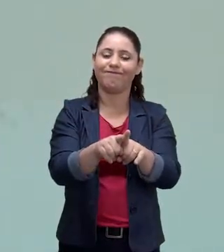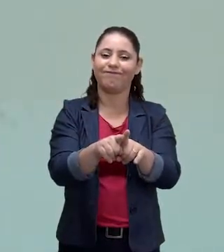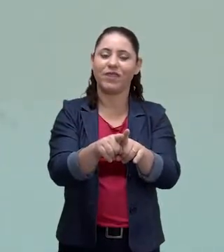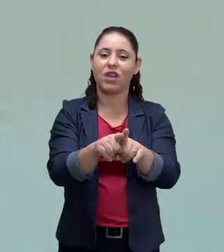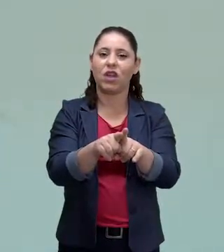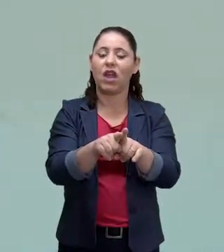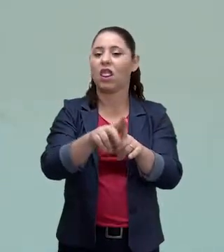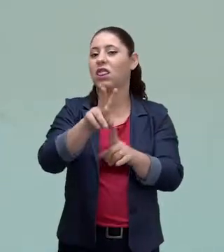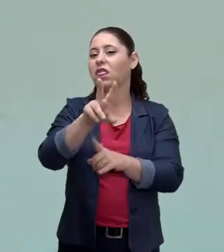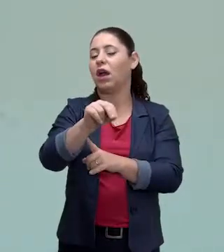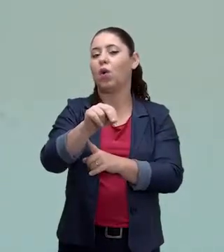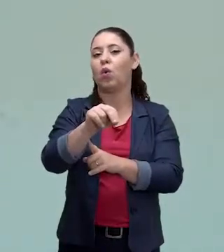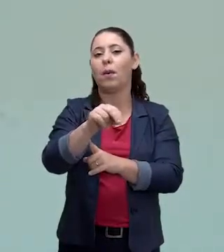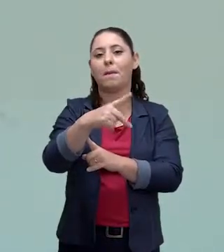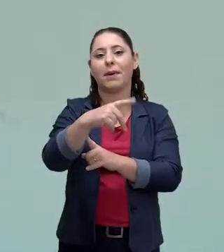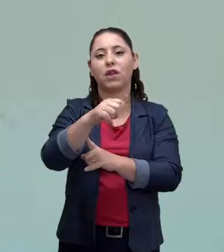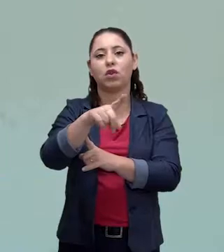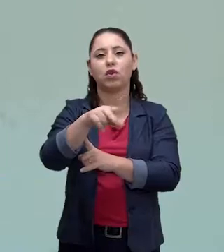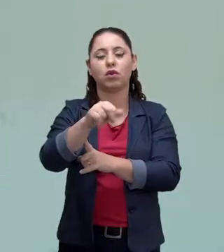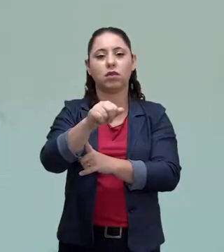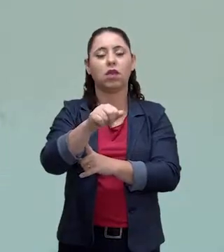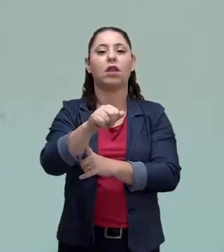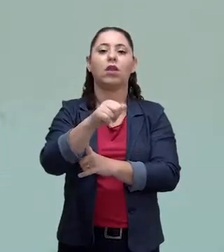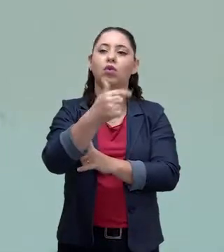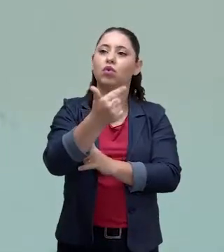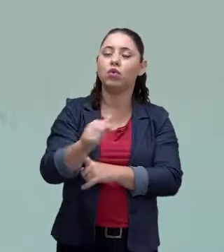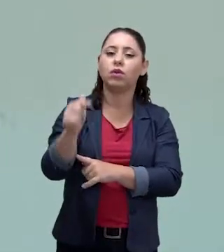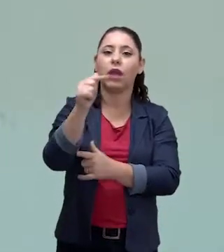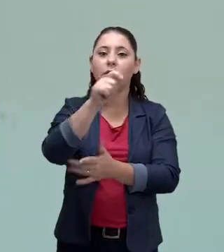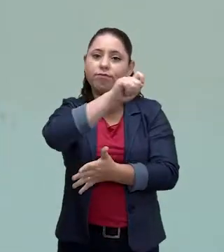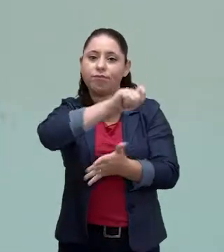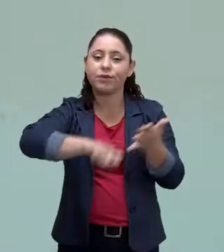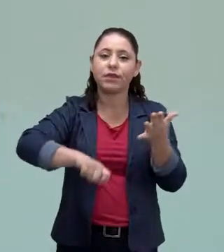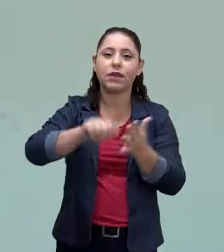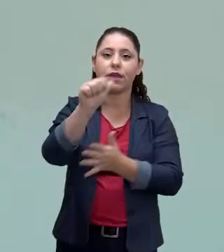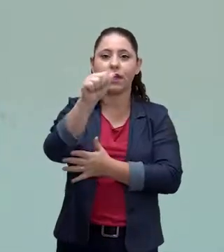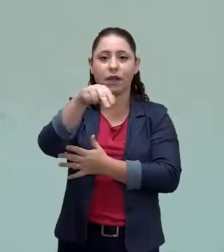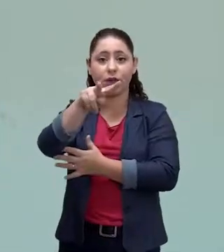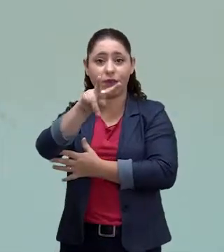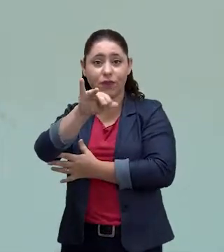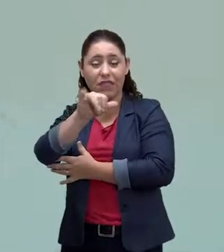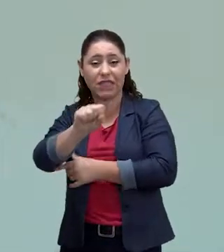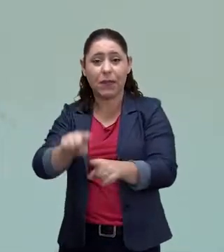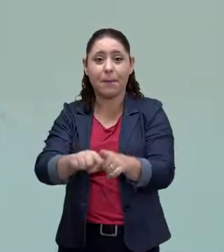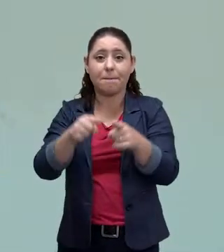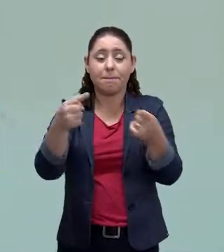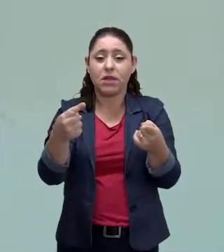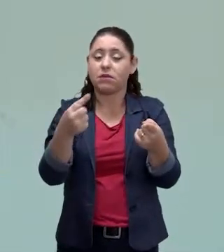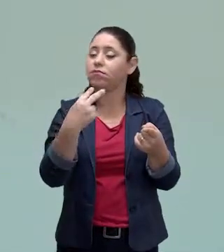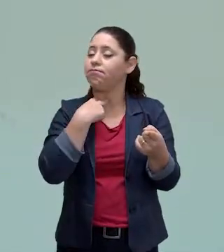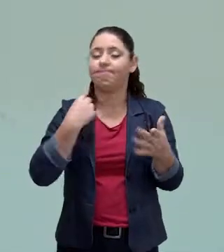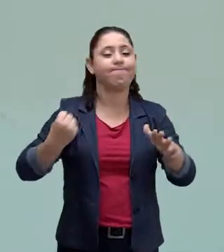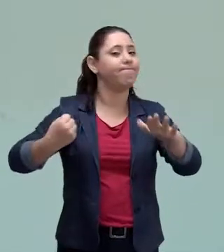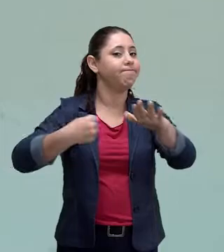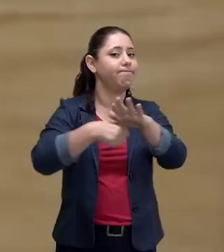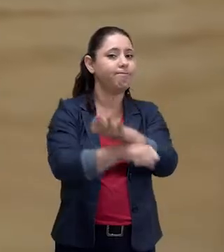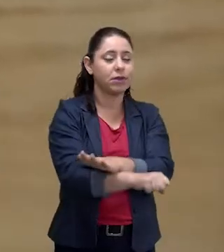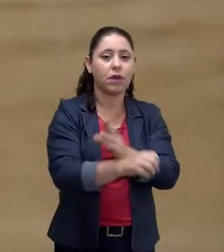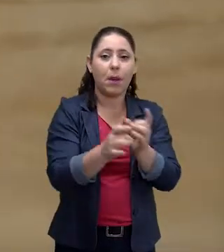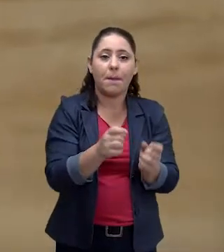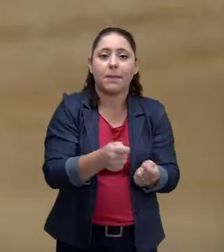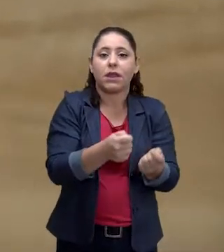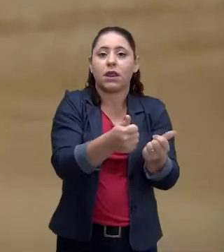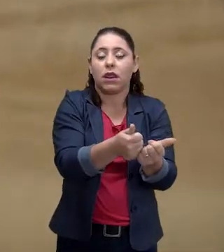não padronizados. São medicamentos com registro na Anvisa, com eficácia, mas que eles não foram incorporados